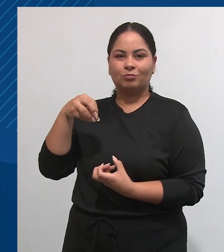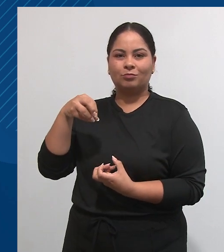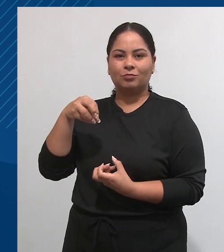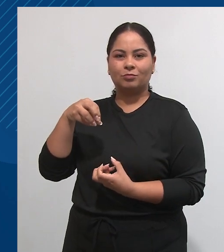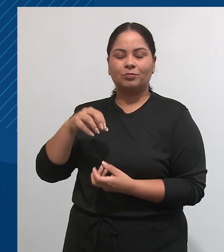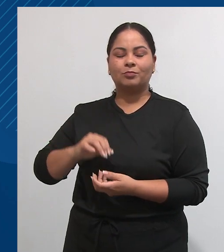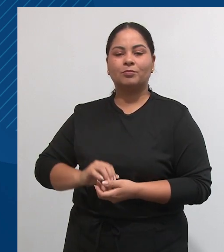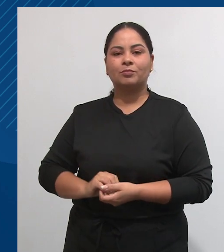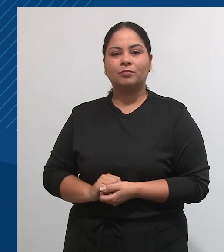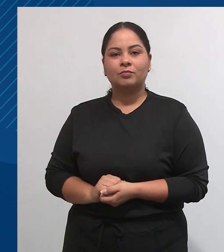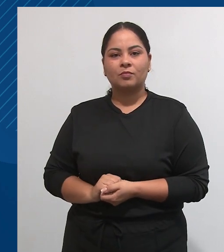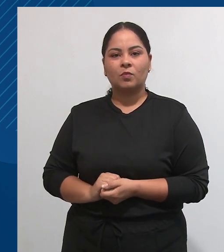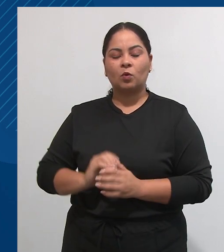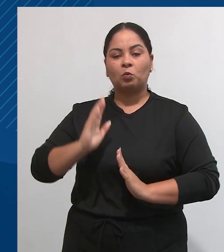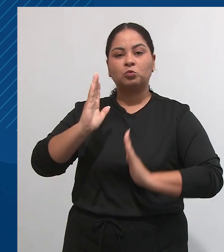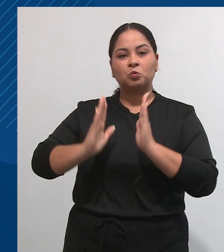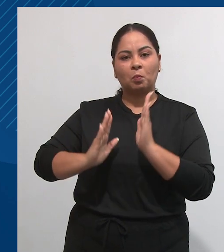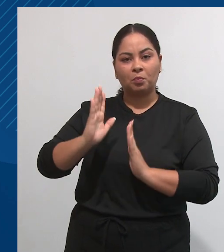né, esses